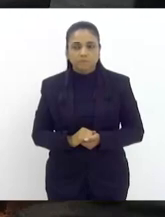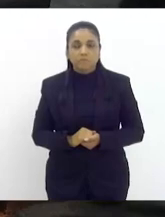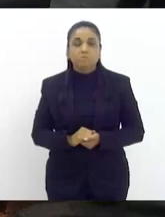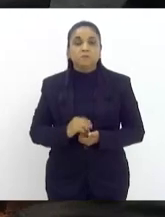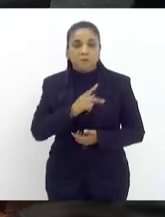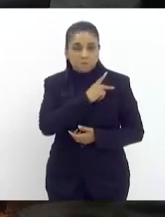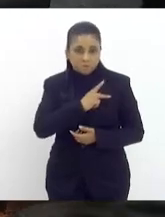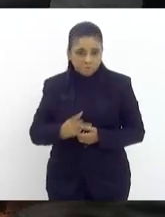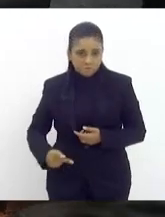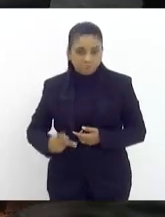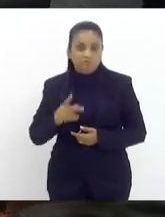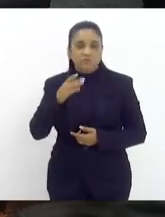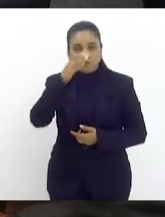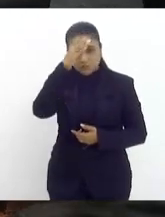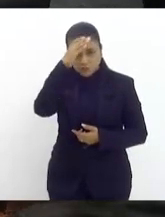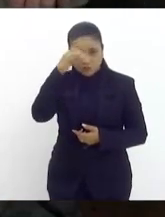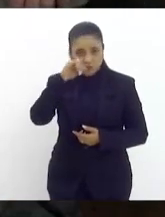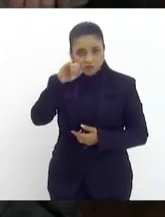Presidente, Tia Ju,